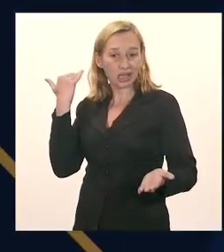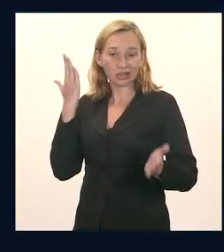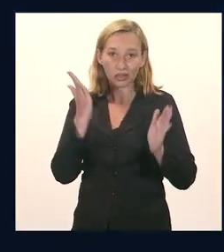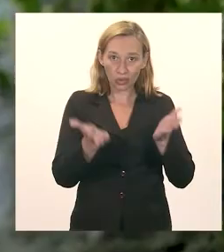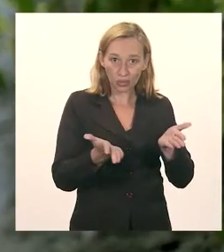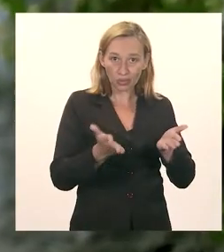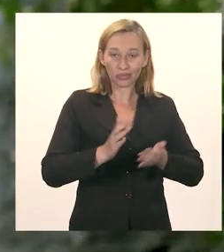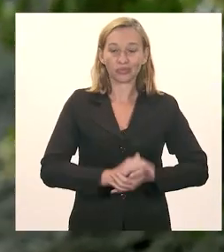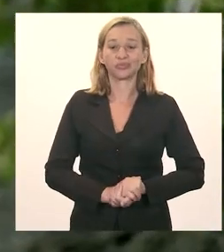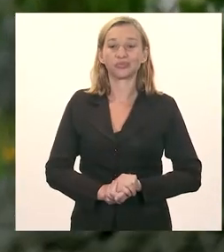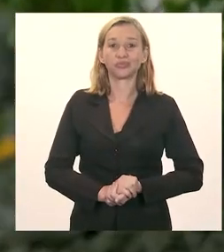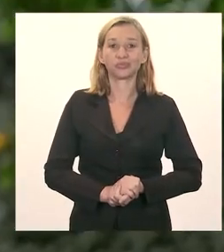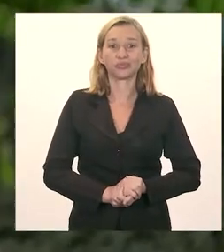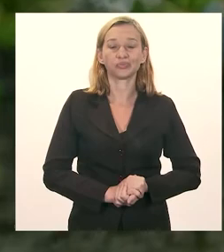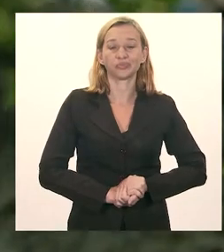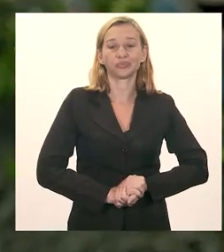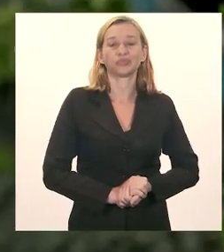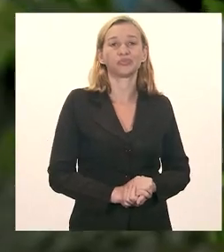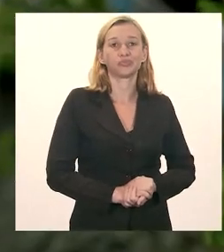passado?